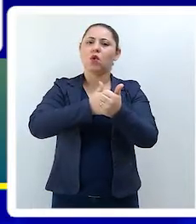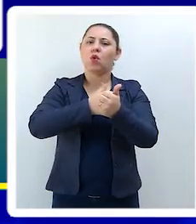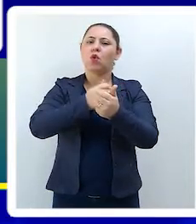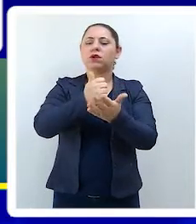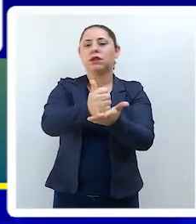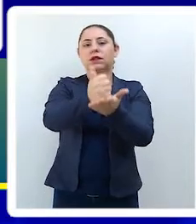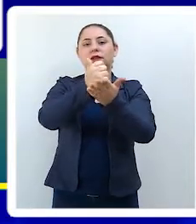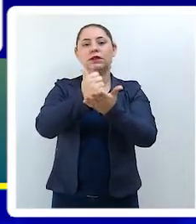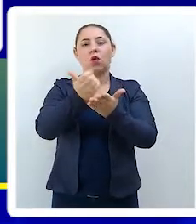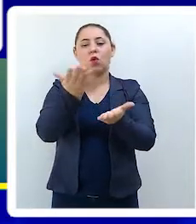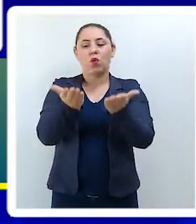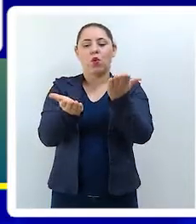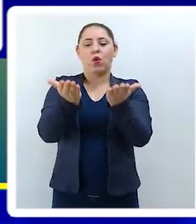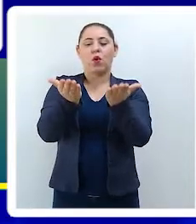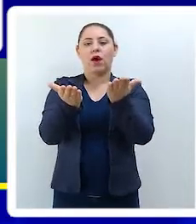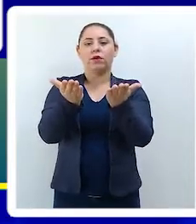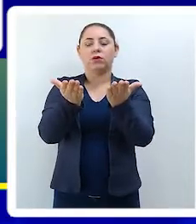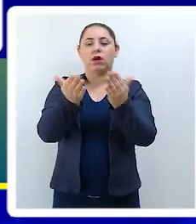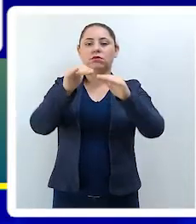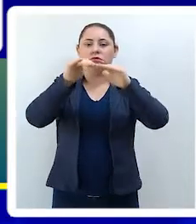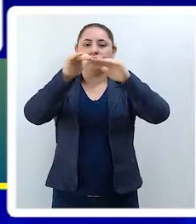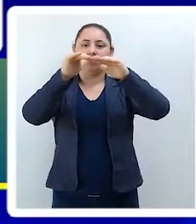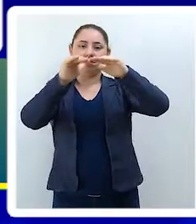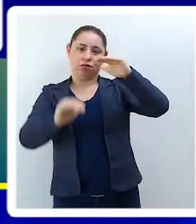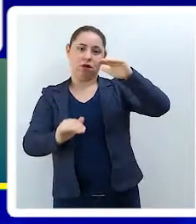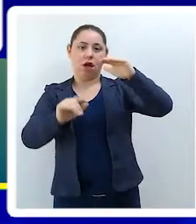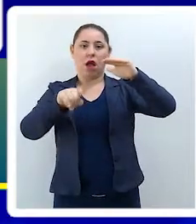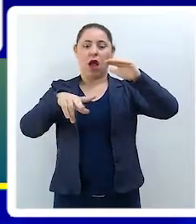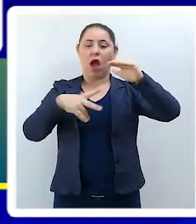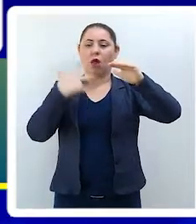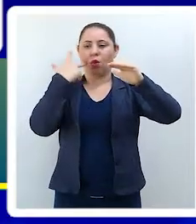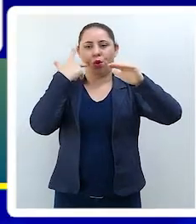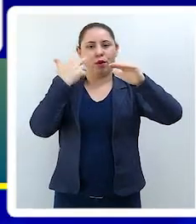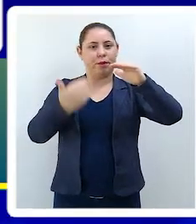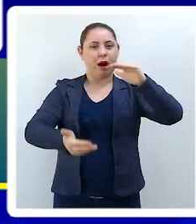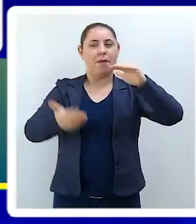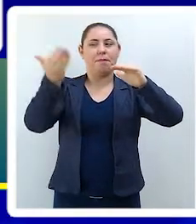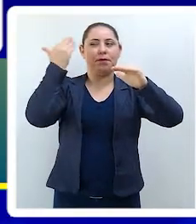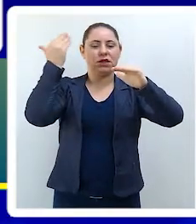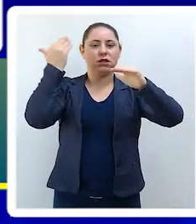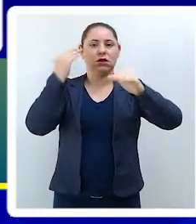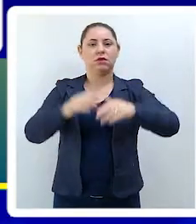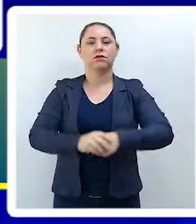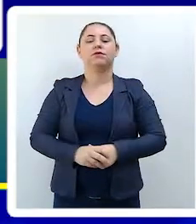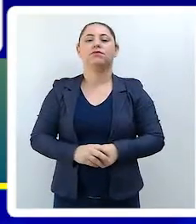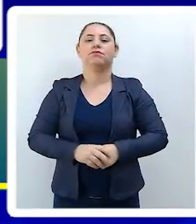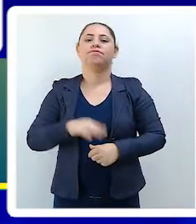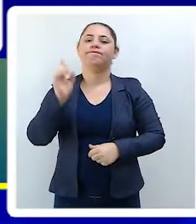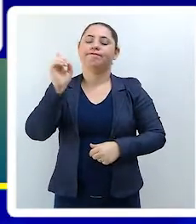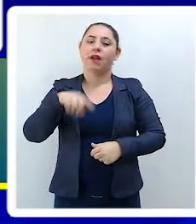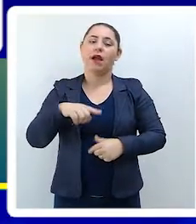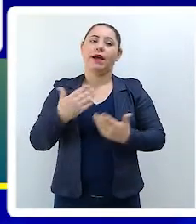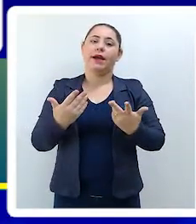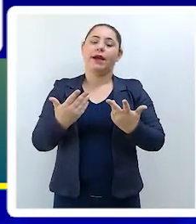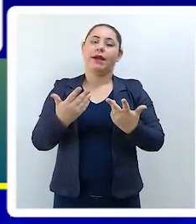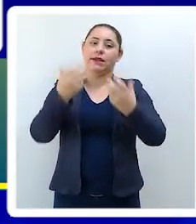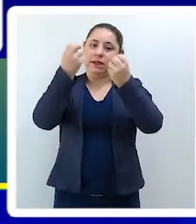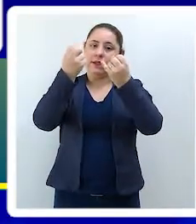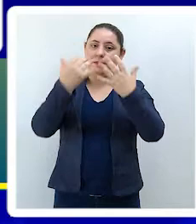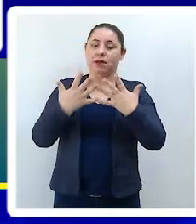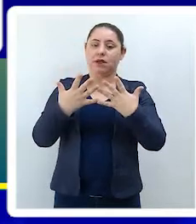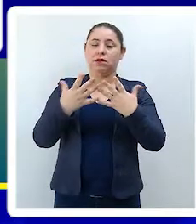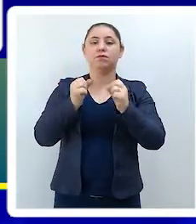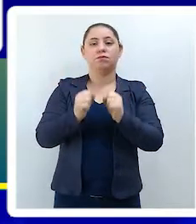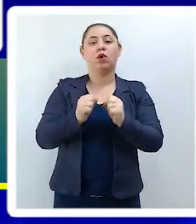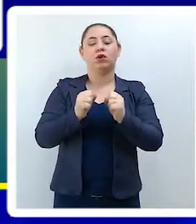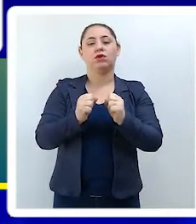um equilíbrio diante de uma desigualdade que era muito comum num período anterior. Então, essa é a